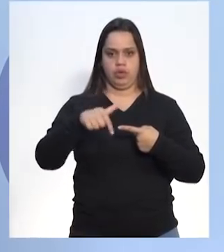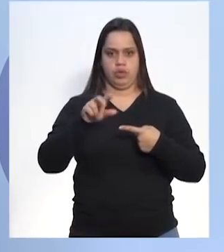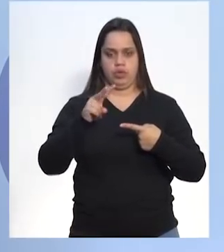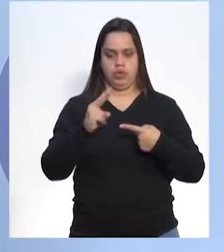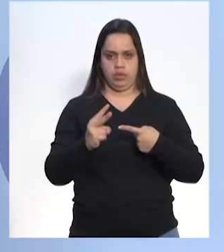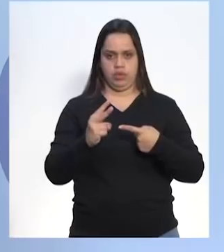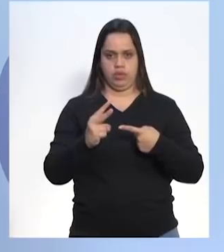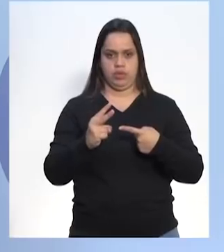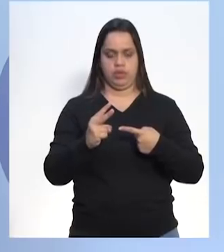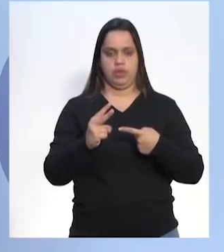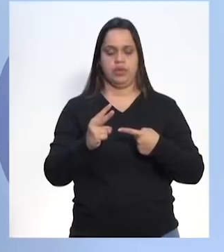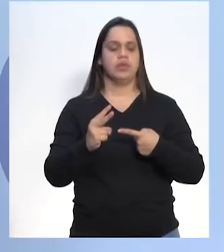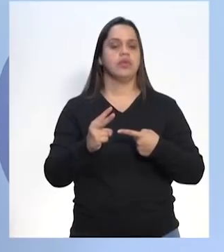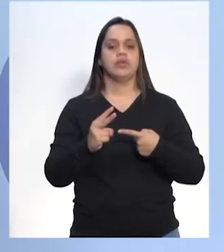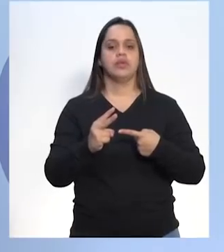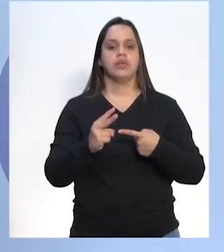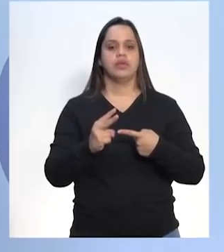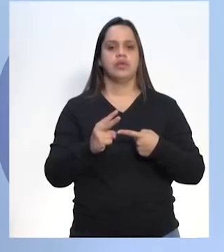51.872,